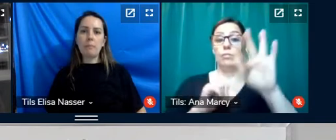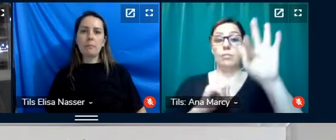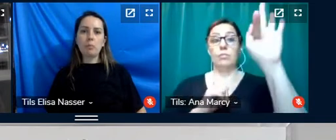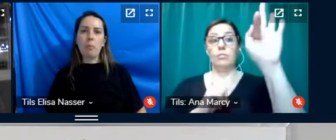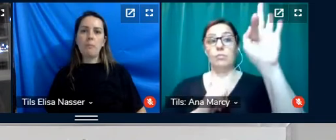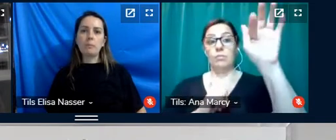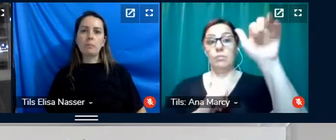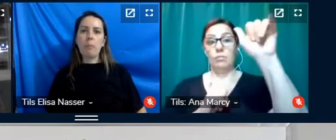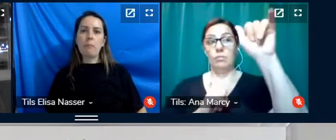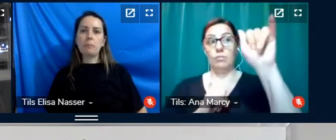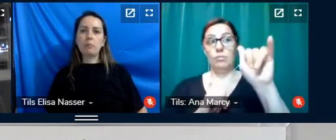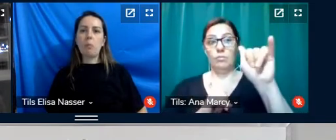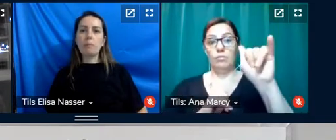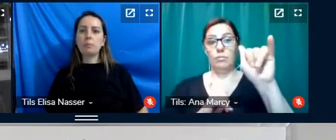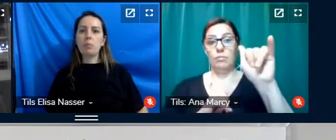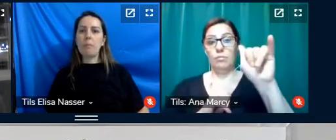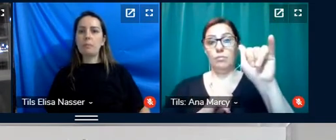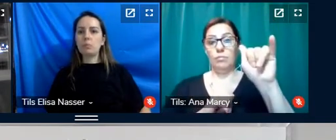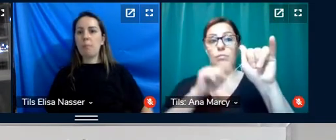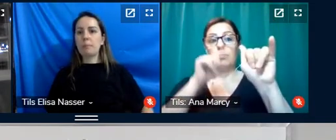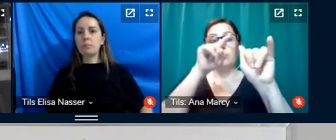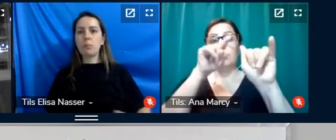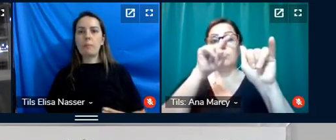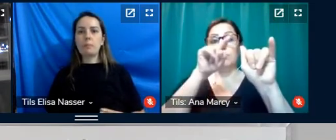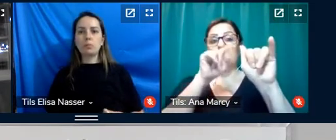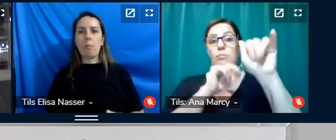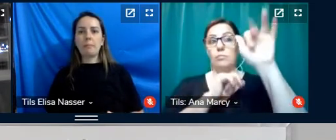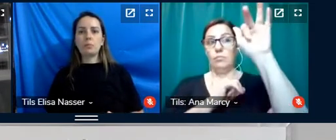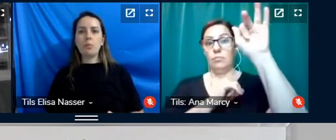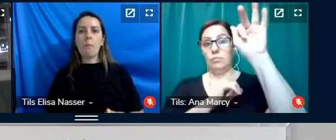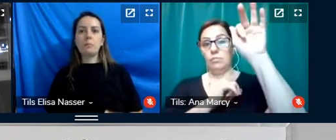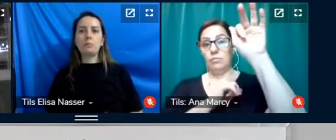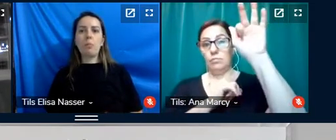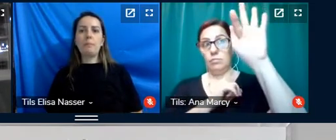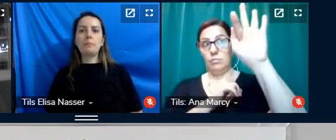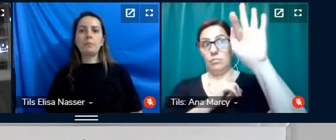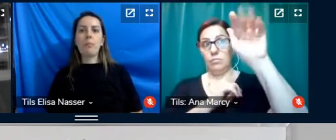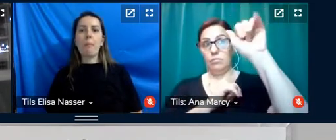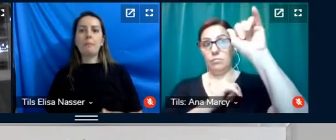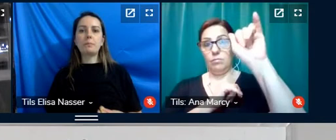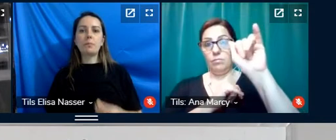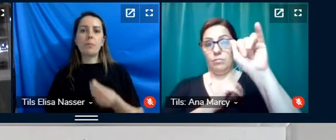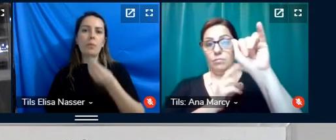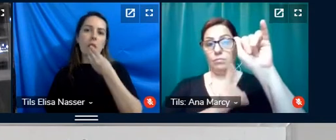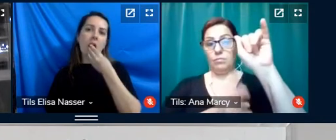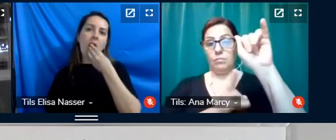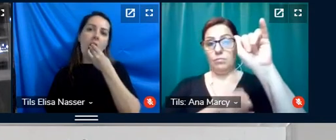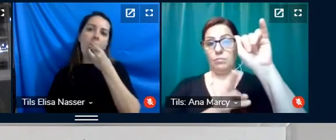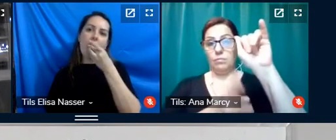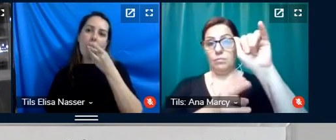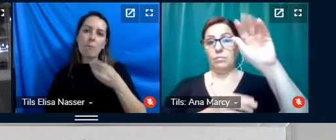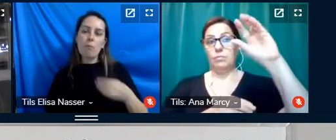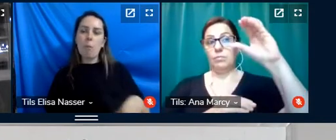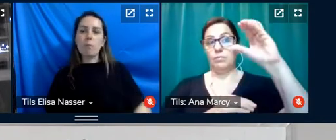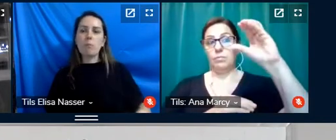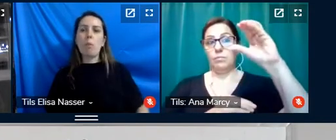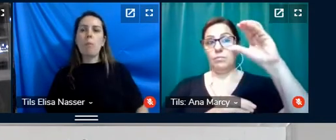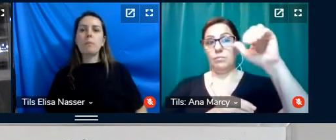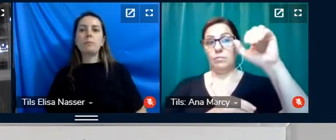lado que ele é o cateto adjacente. Não. O Fy sempre vai ser o cateto